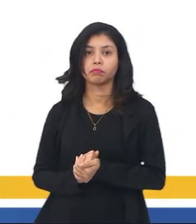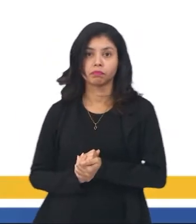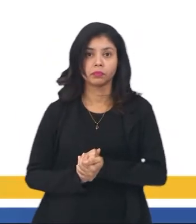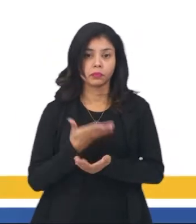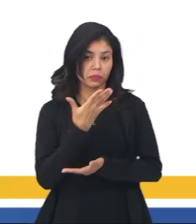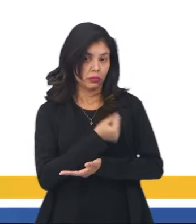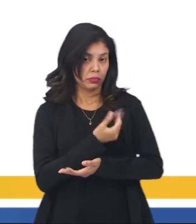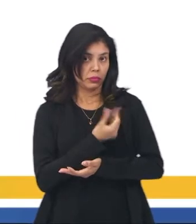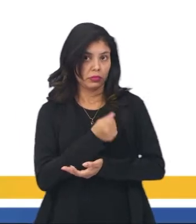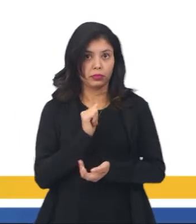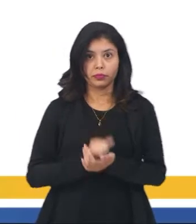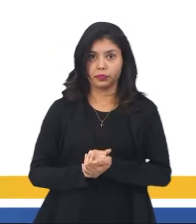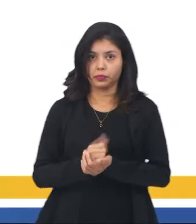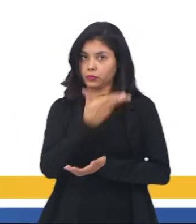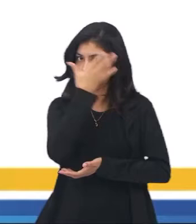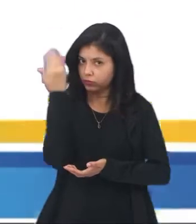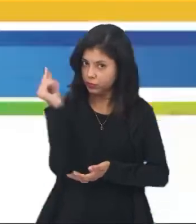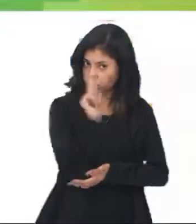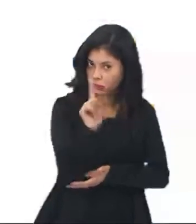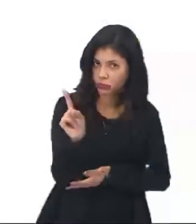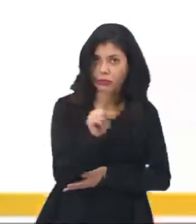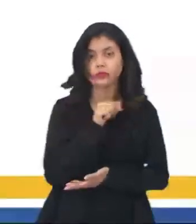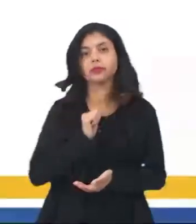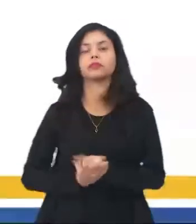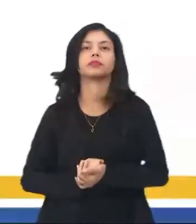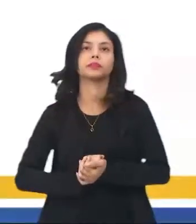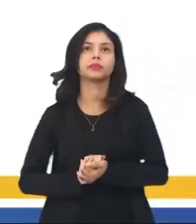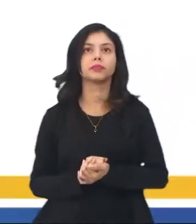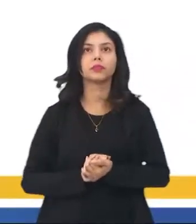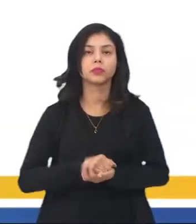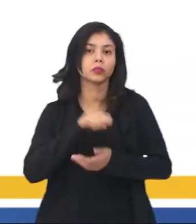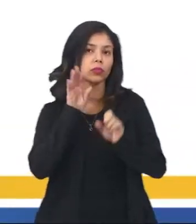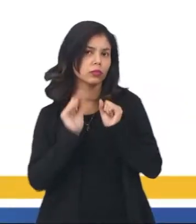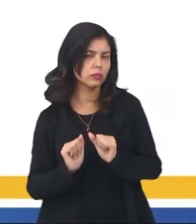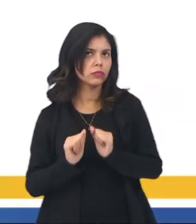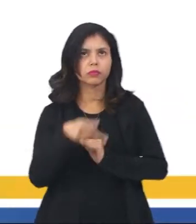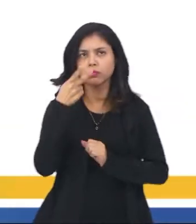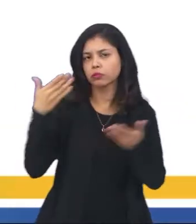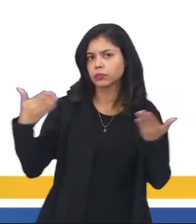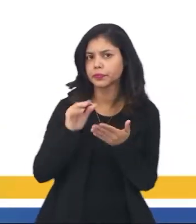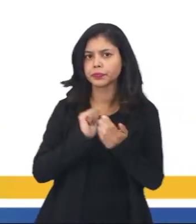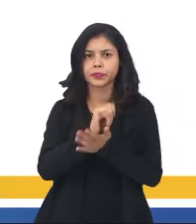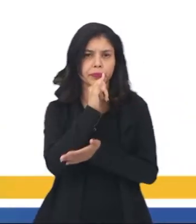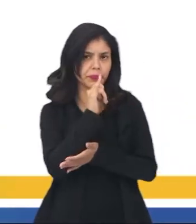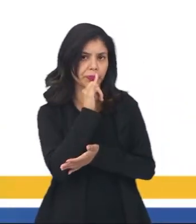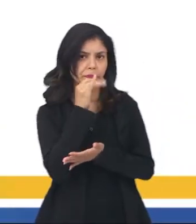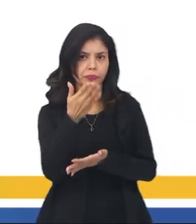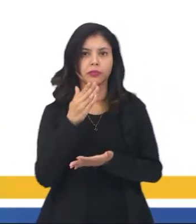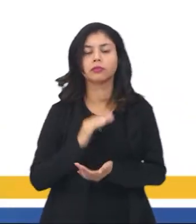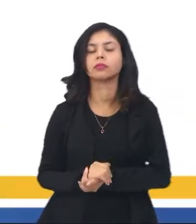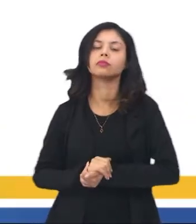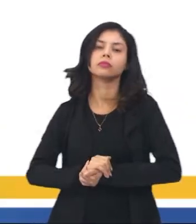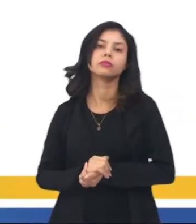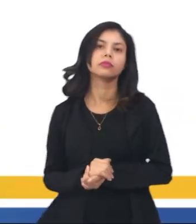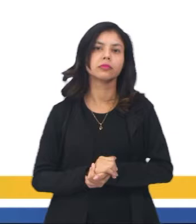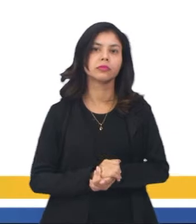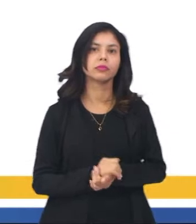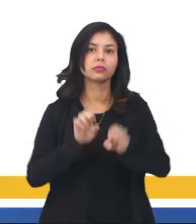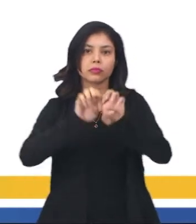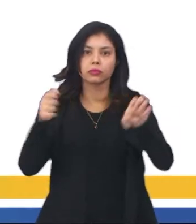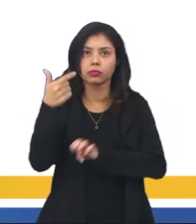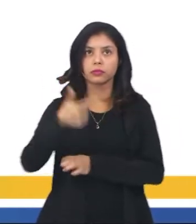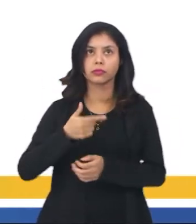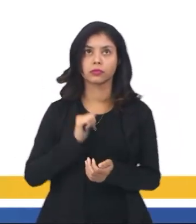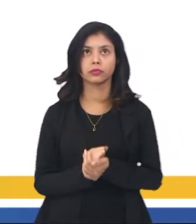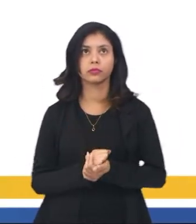os números, pessoal. Não esqueçam disso, né? O que nós podemos falar ainda sobre a equação do segundo